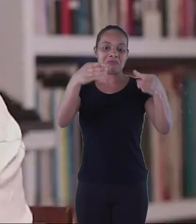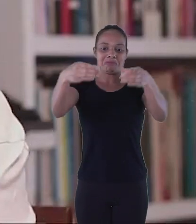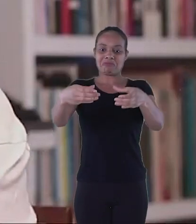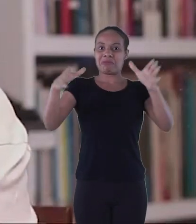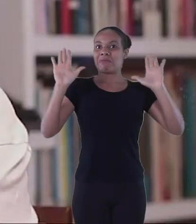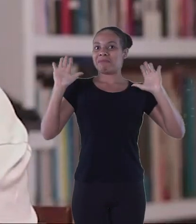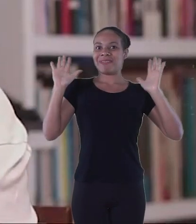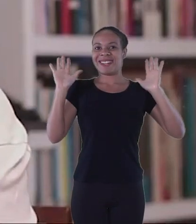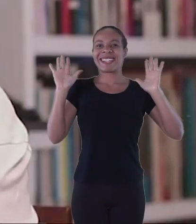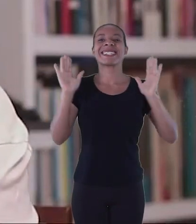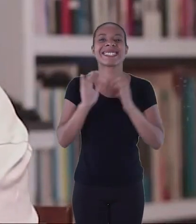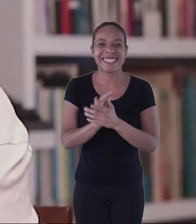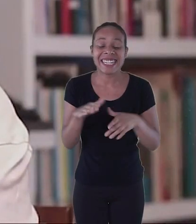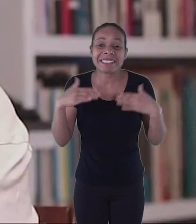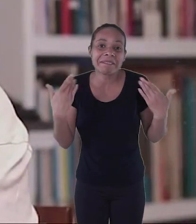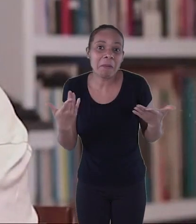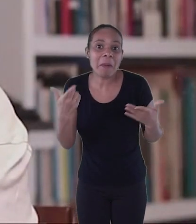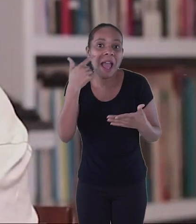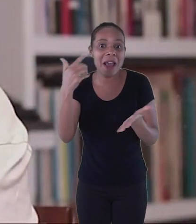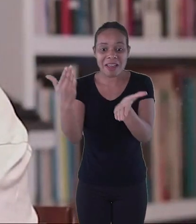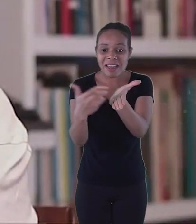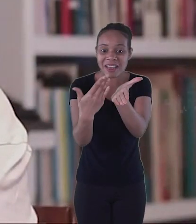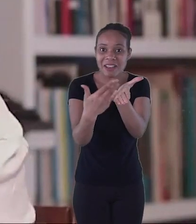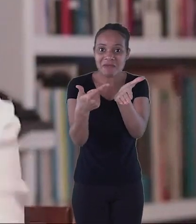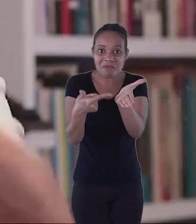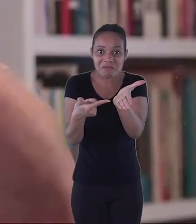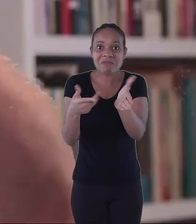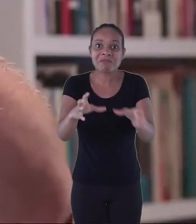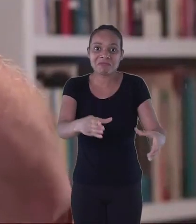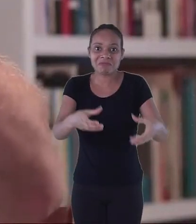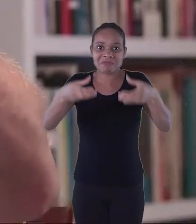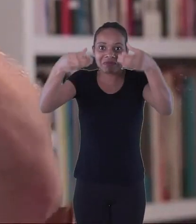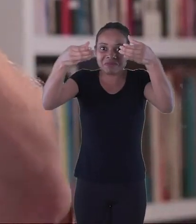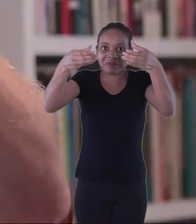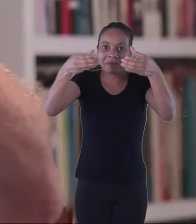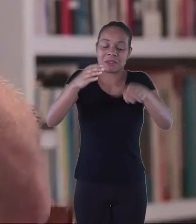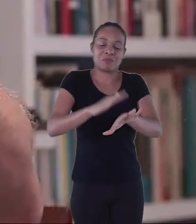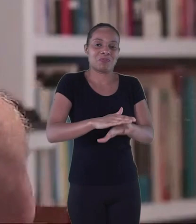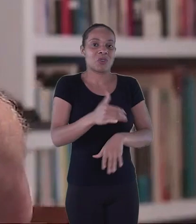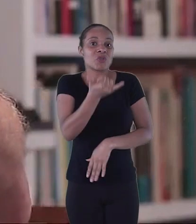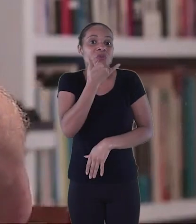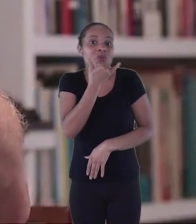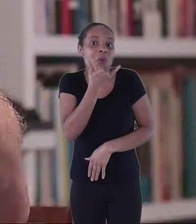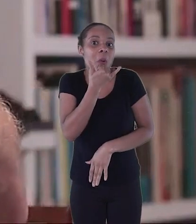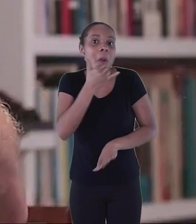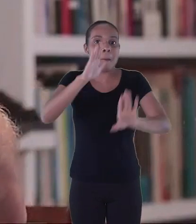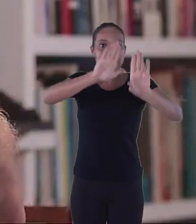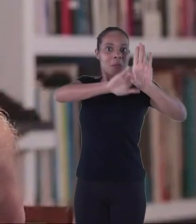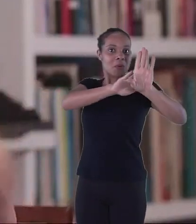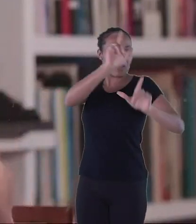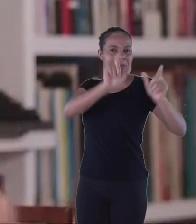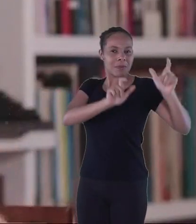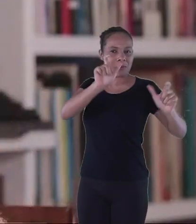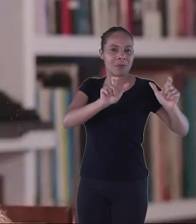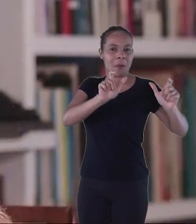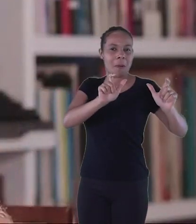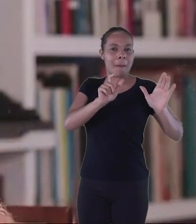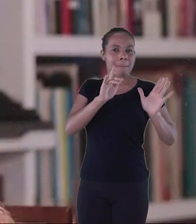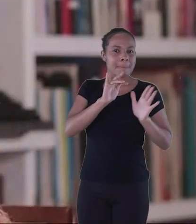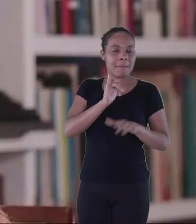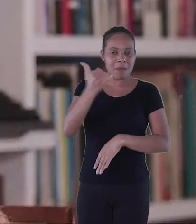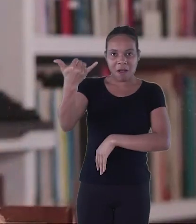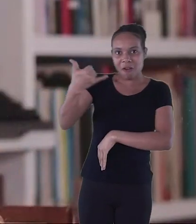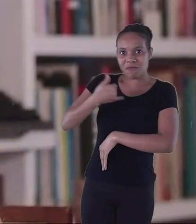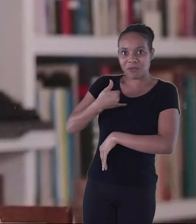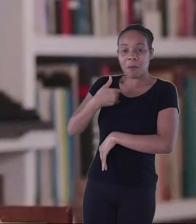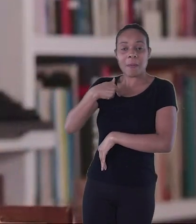livro, Enciclopédia Negra. Afonso mostra o livro Enciclopédia Negra, de Flávio dos Santos Gomes,